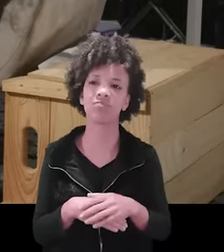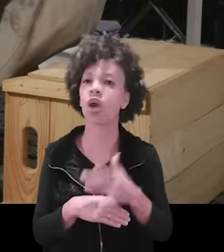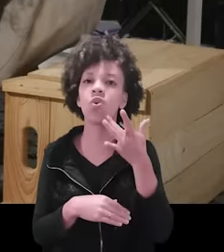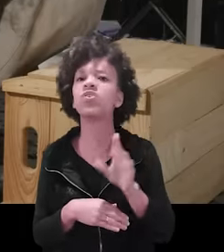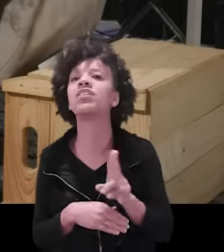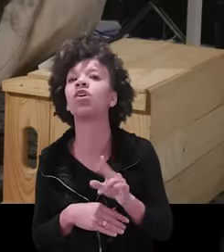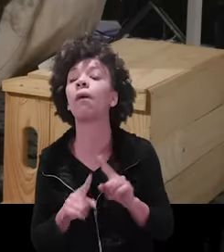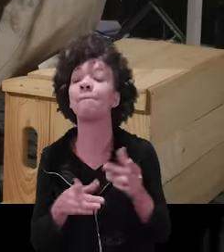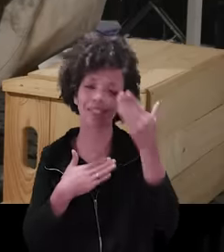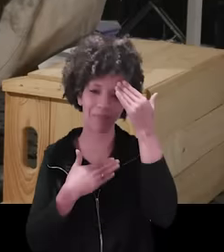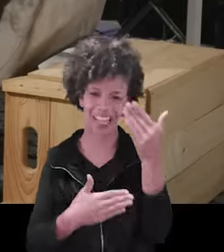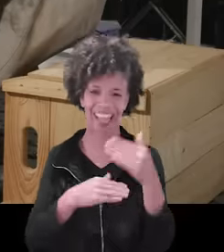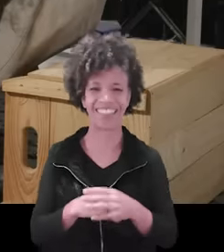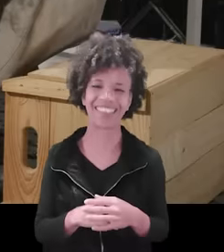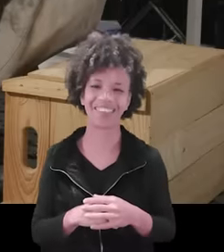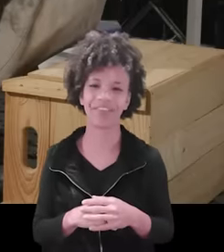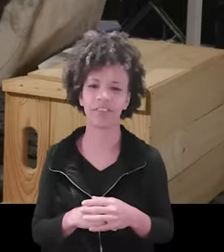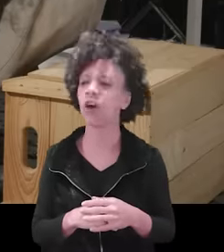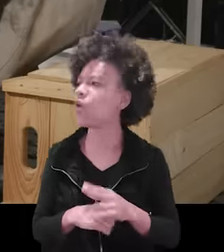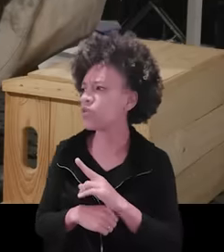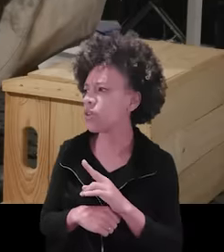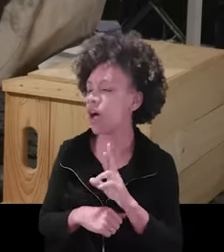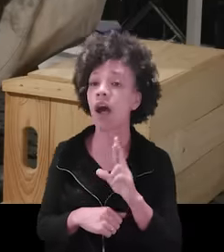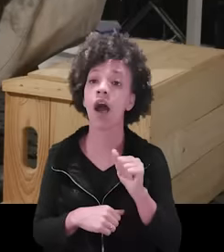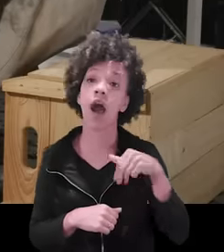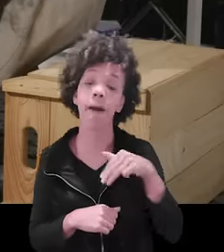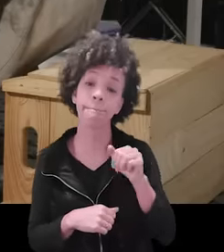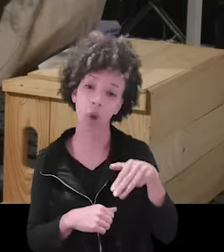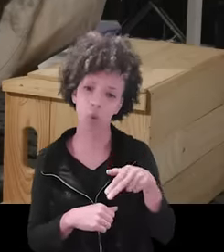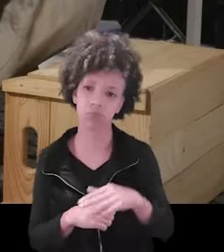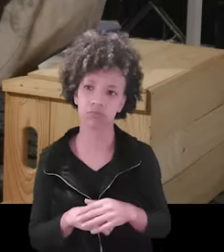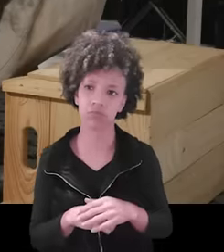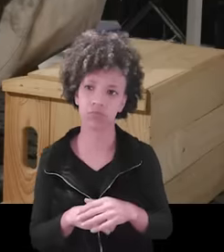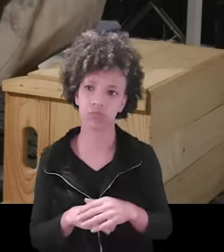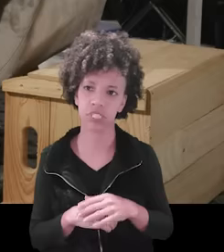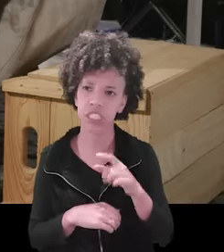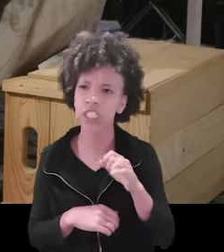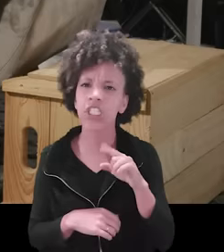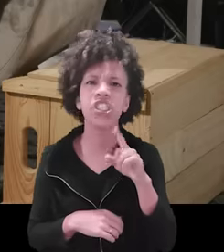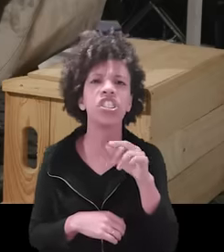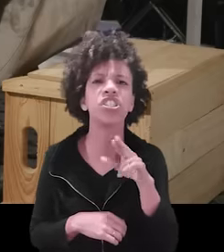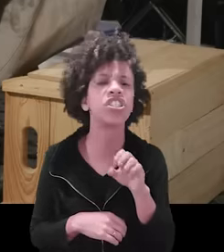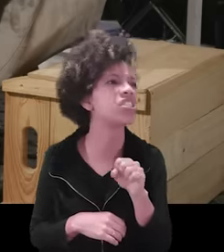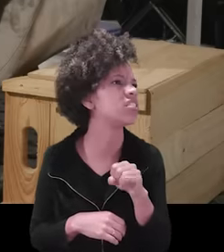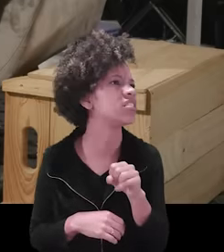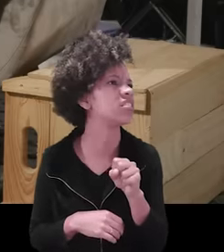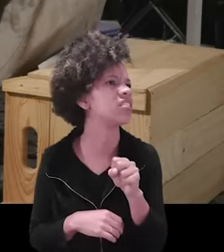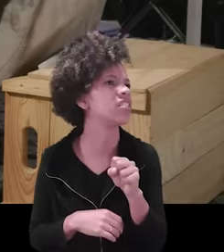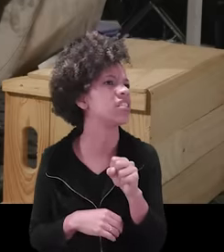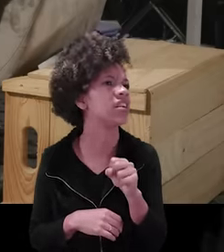eu não sei se o nome mais brigado tô passando Ramon Richard Hammond também